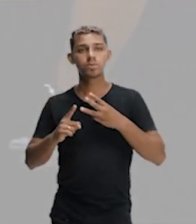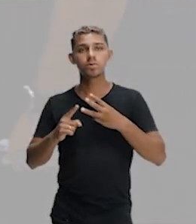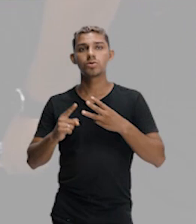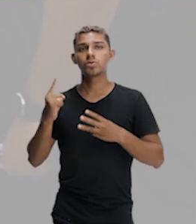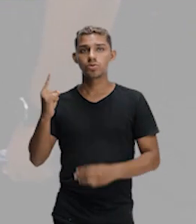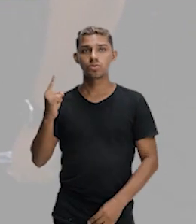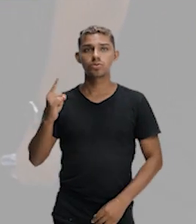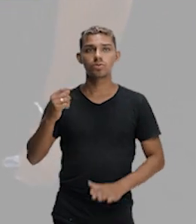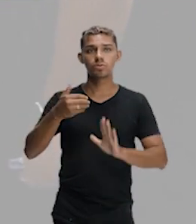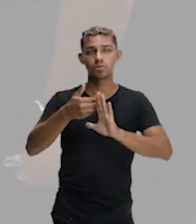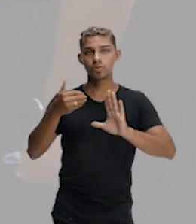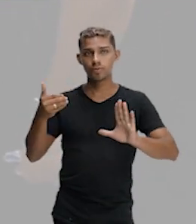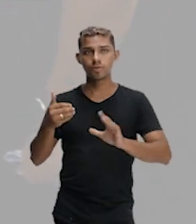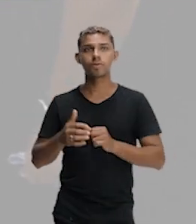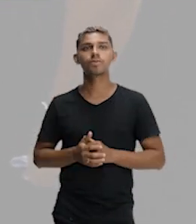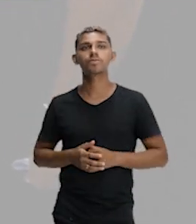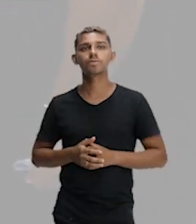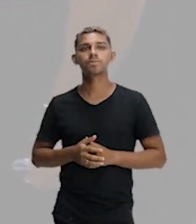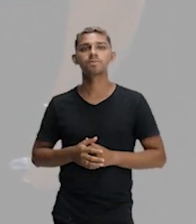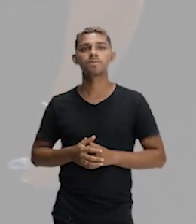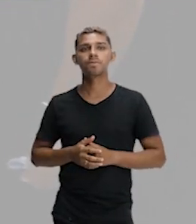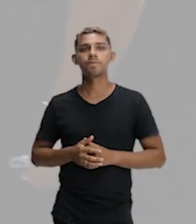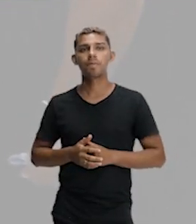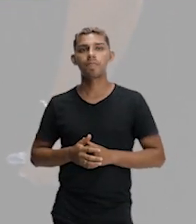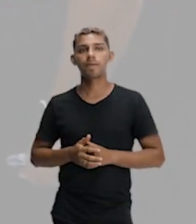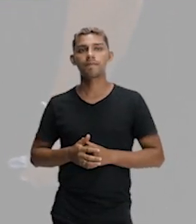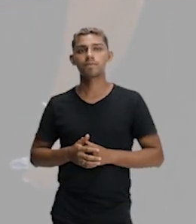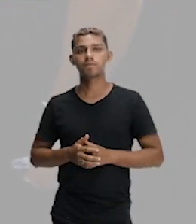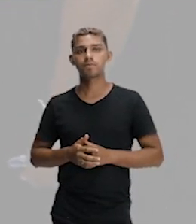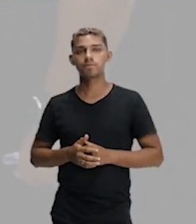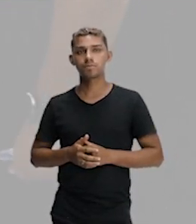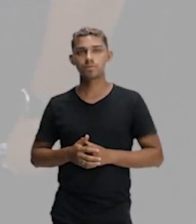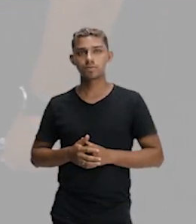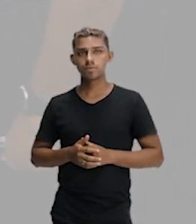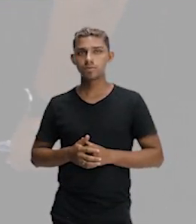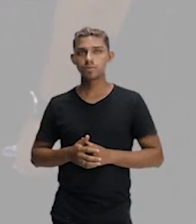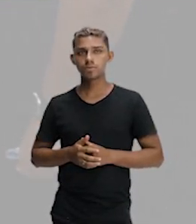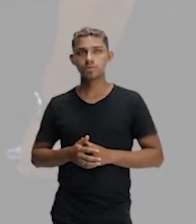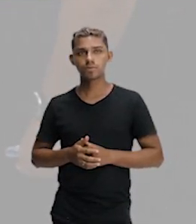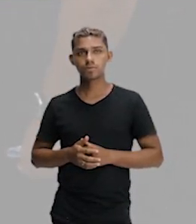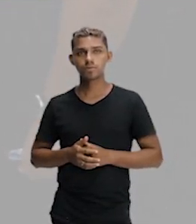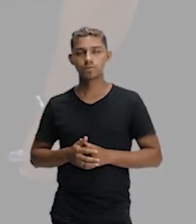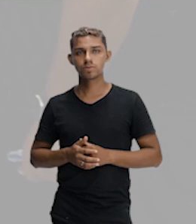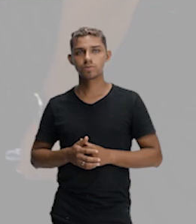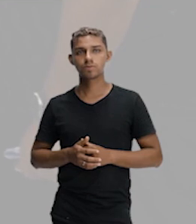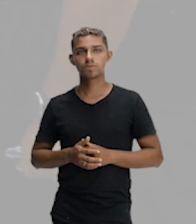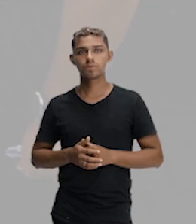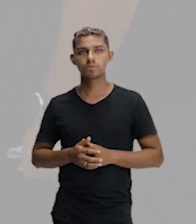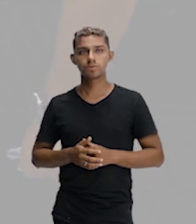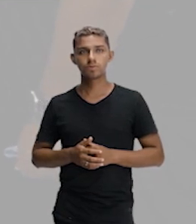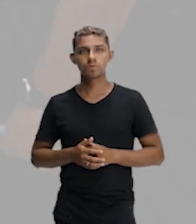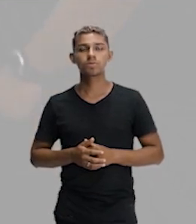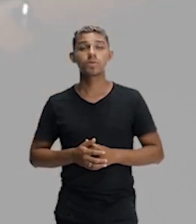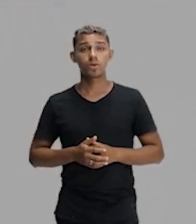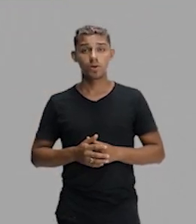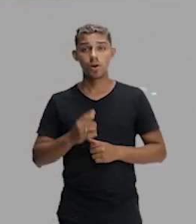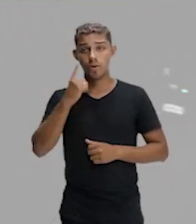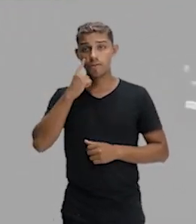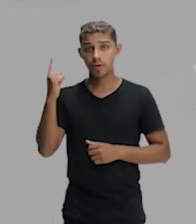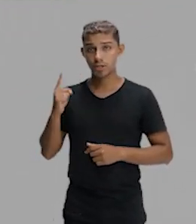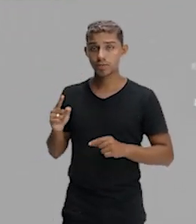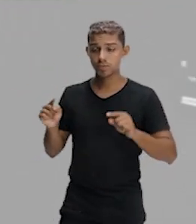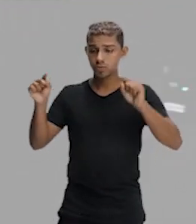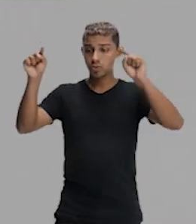vou representar aqui essa primeira linha como a placa 1 e a segunda linha como uma placa